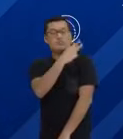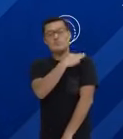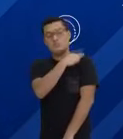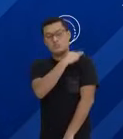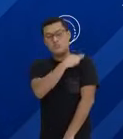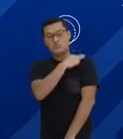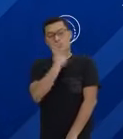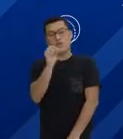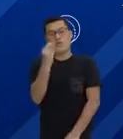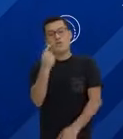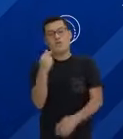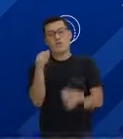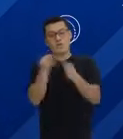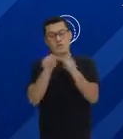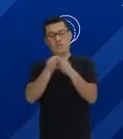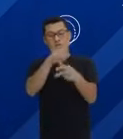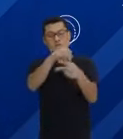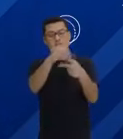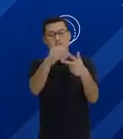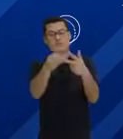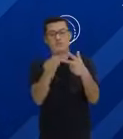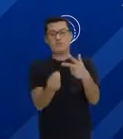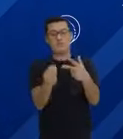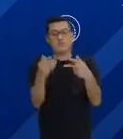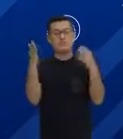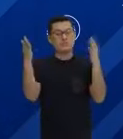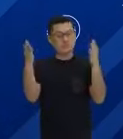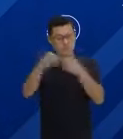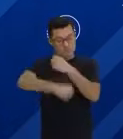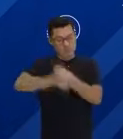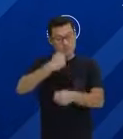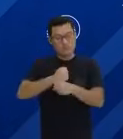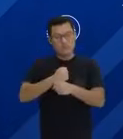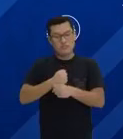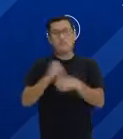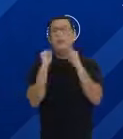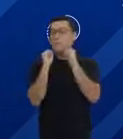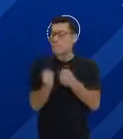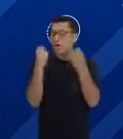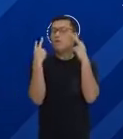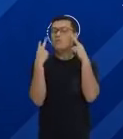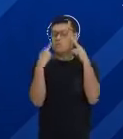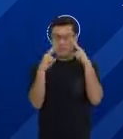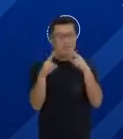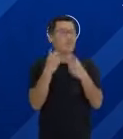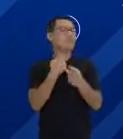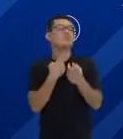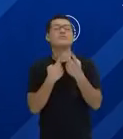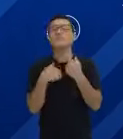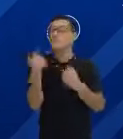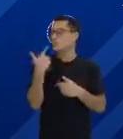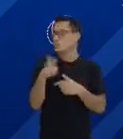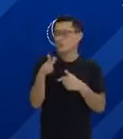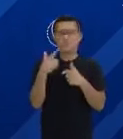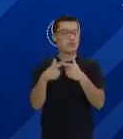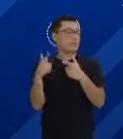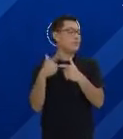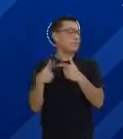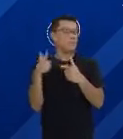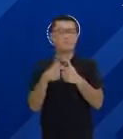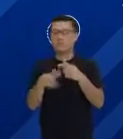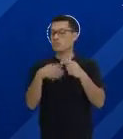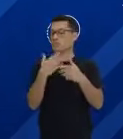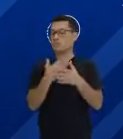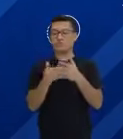médio ou que irá prestar o Enem esse ano tá então vocês podem assistir um caso a vontade não tem problema nenhum